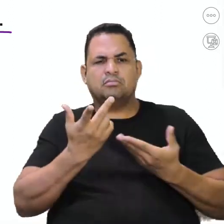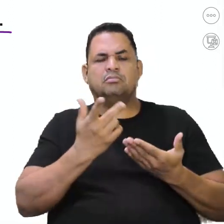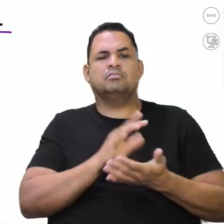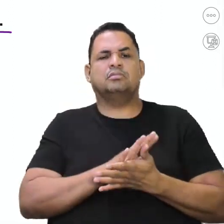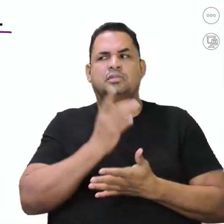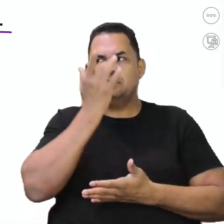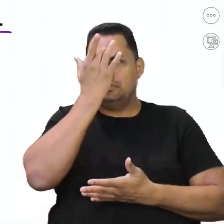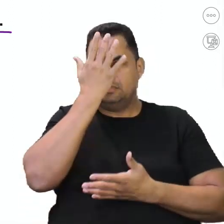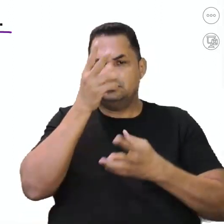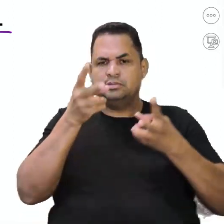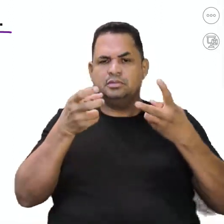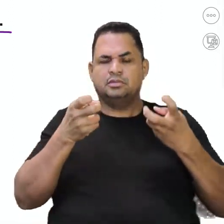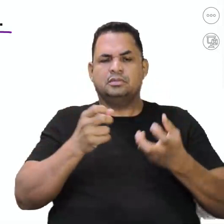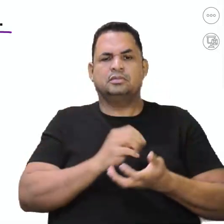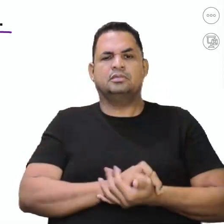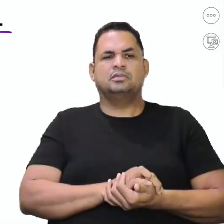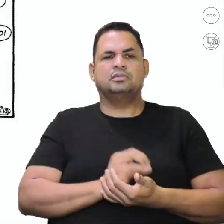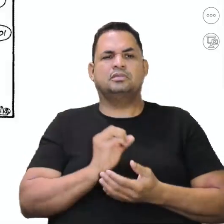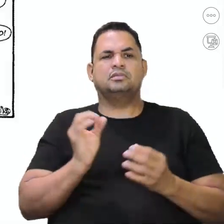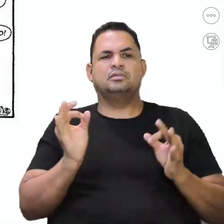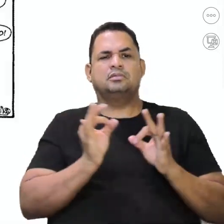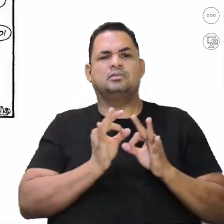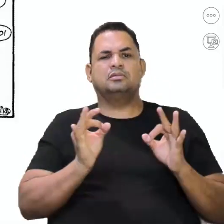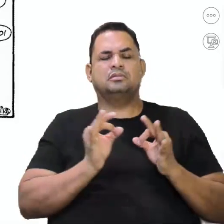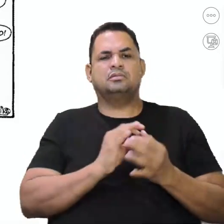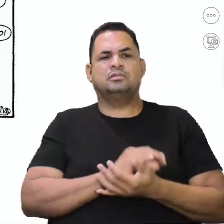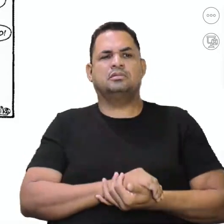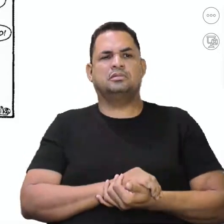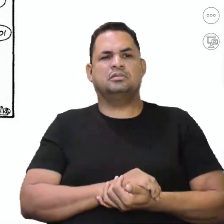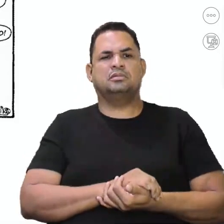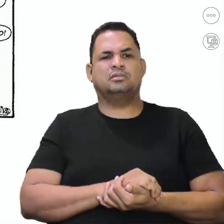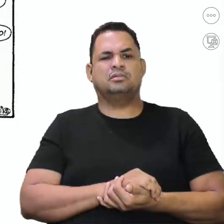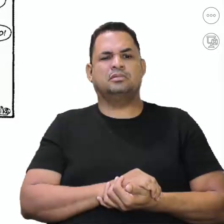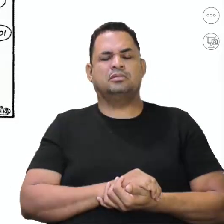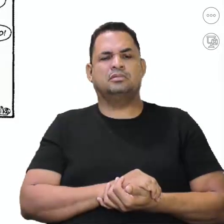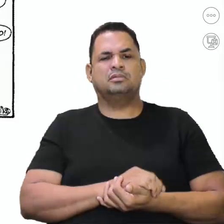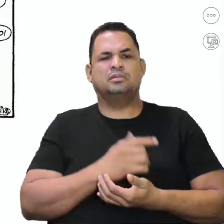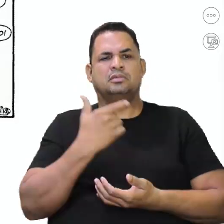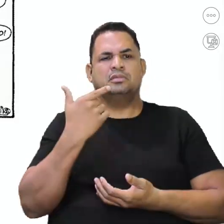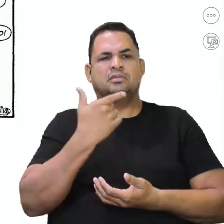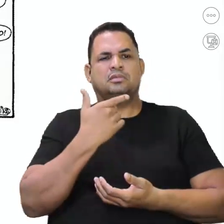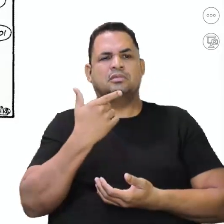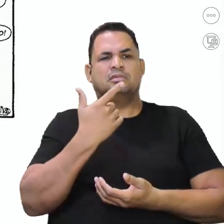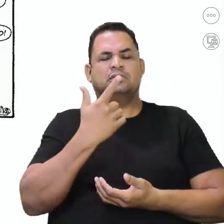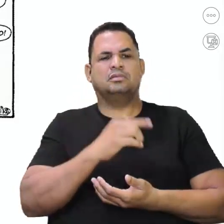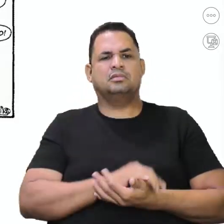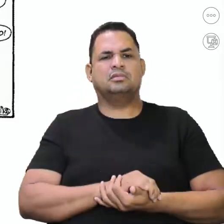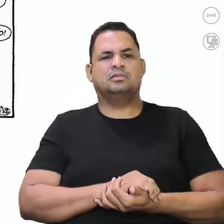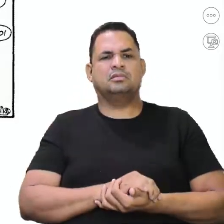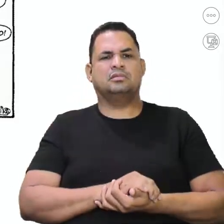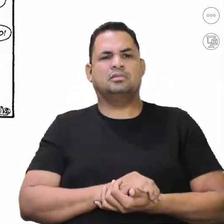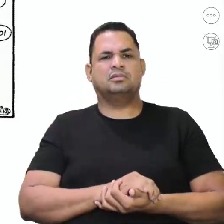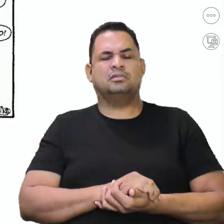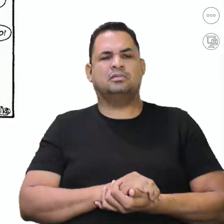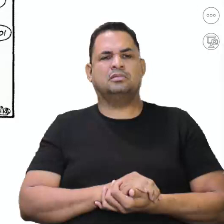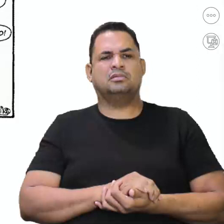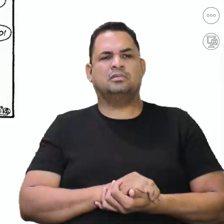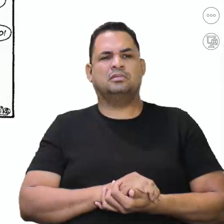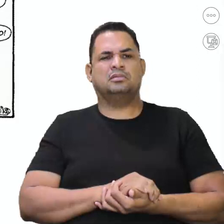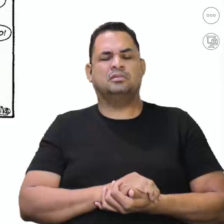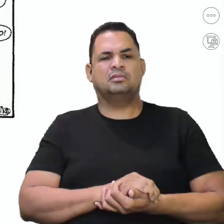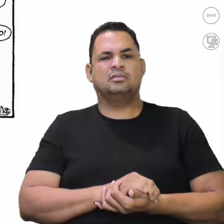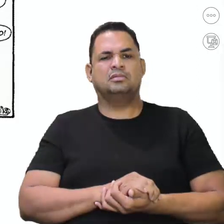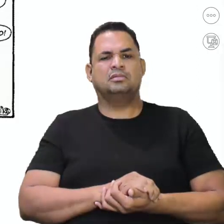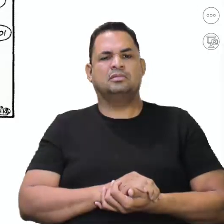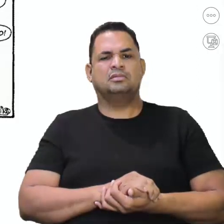bem fácil, perceberam? Ótimo, então vamos lá. Temos a segunda aqui, que se trata justamente da